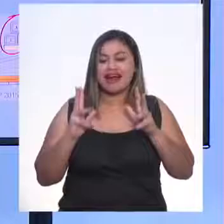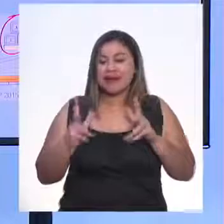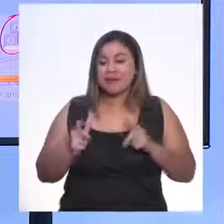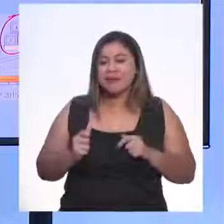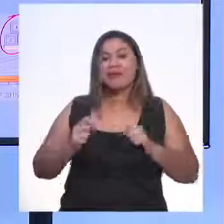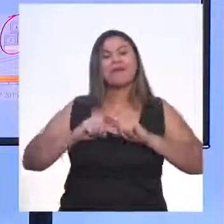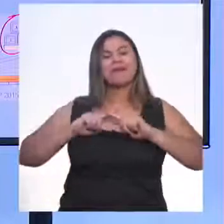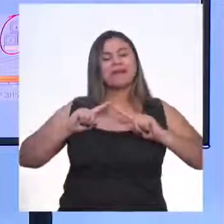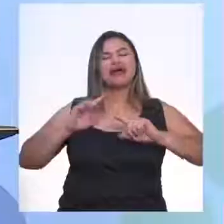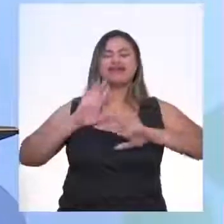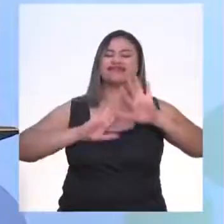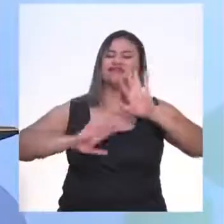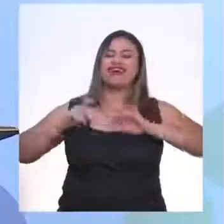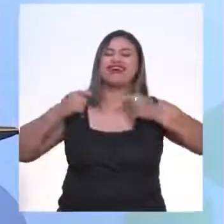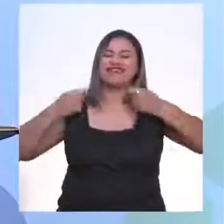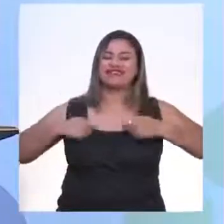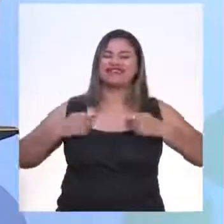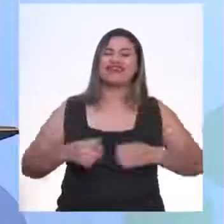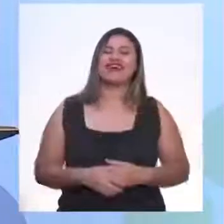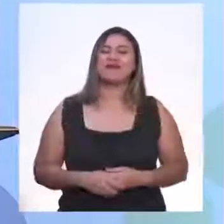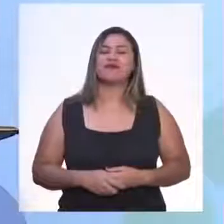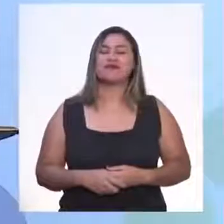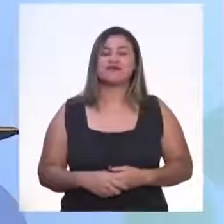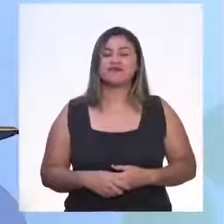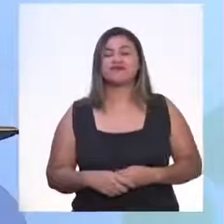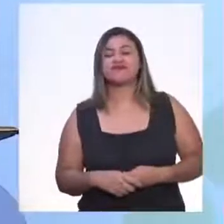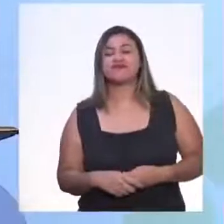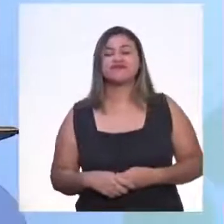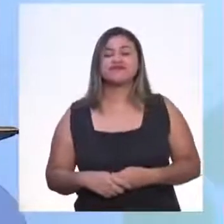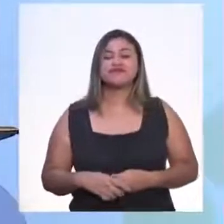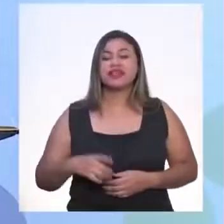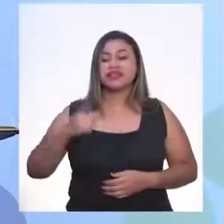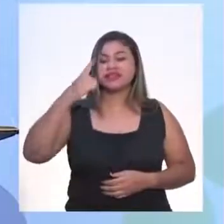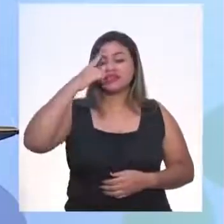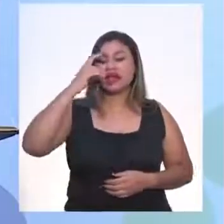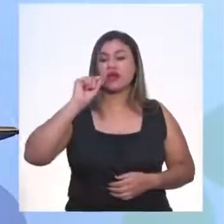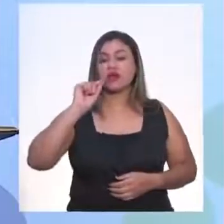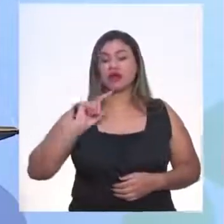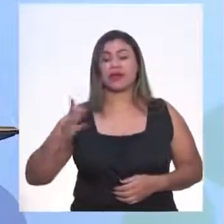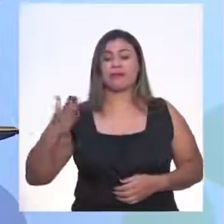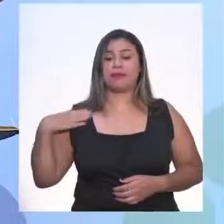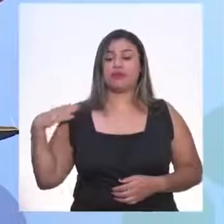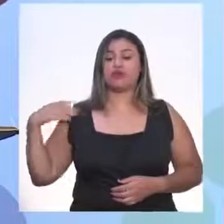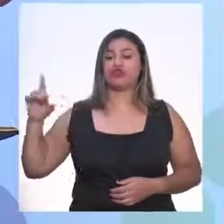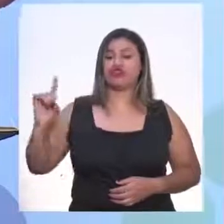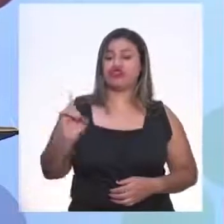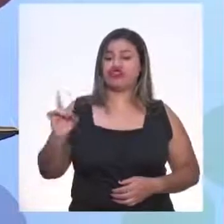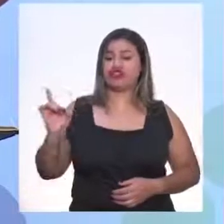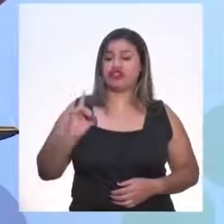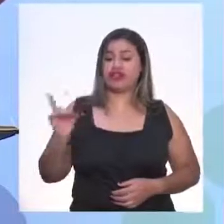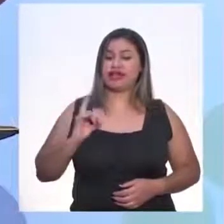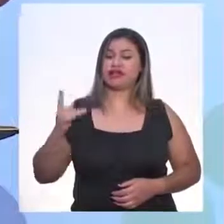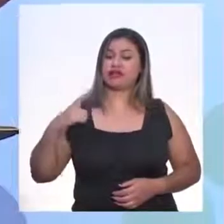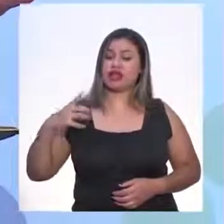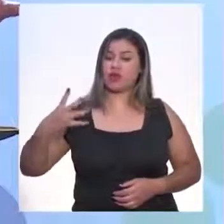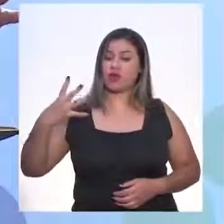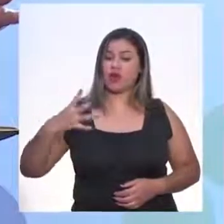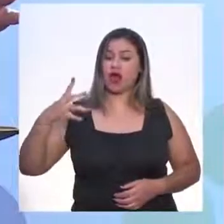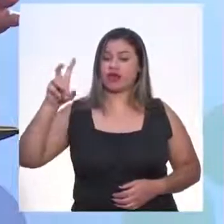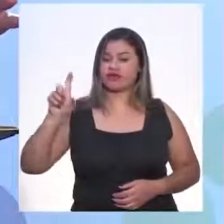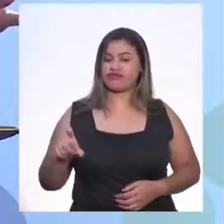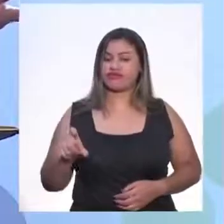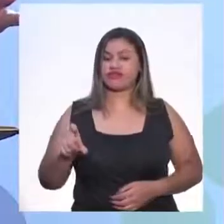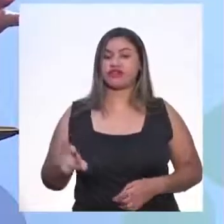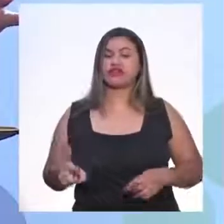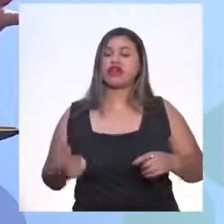muito cuidado. Então, qual que é a ideia? Ó? Desse lado aqui, ó, desse meu lado direito aqui, eu tenho os 4 com o valor X